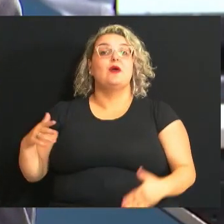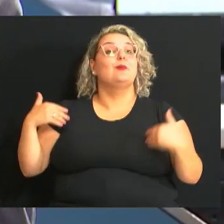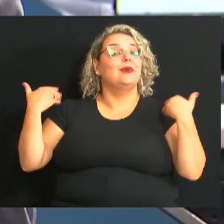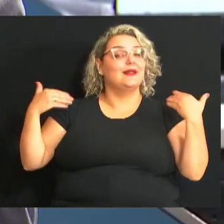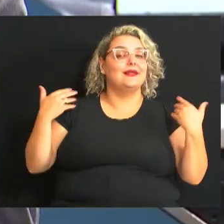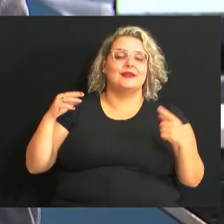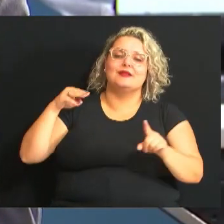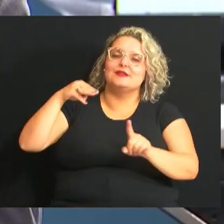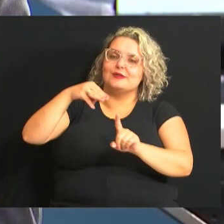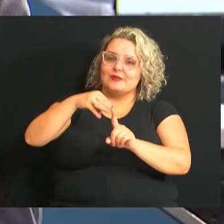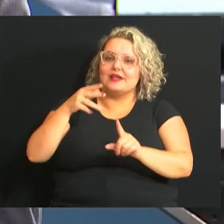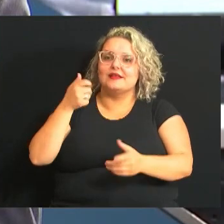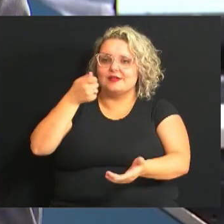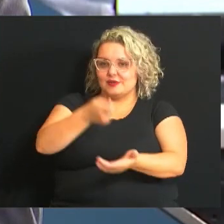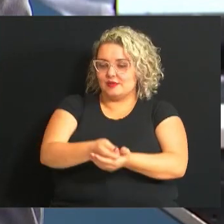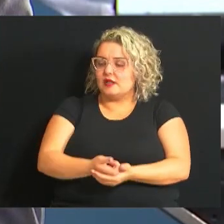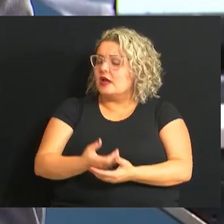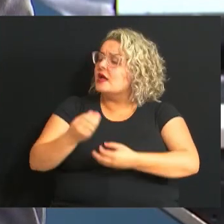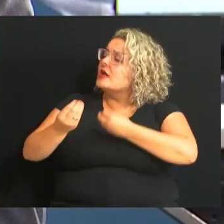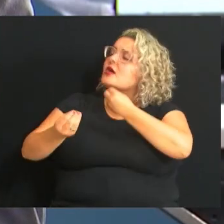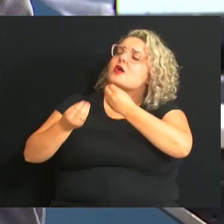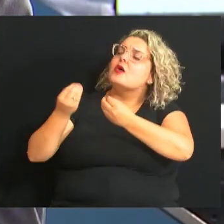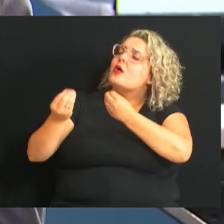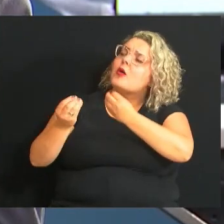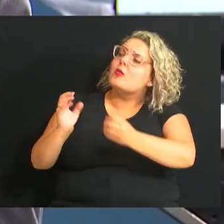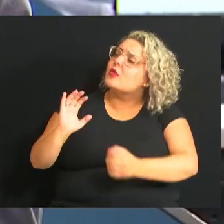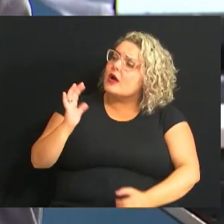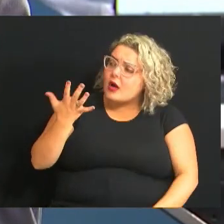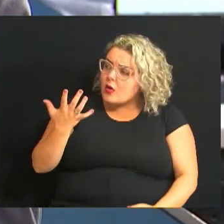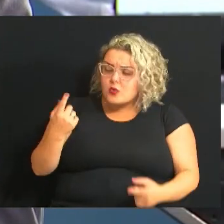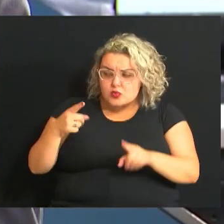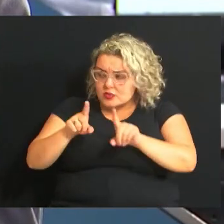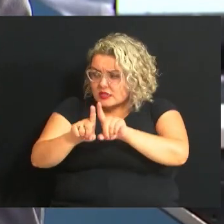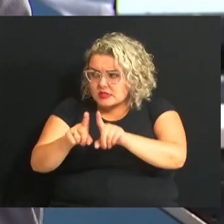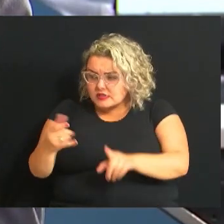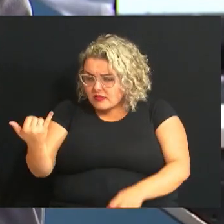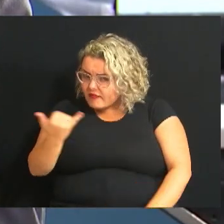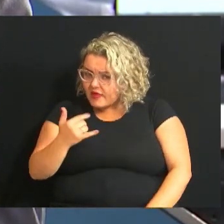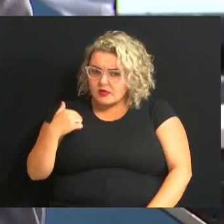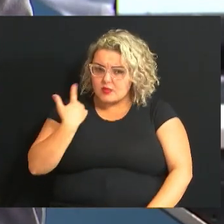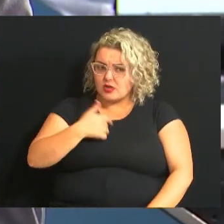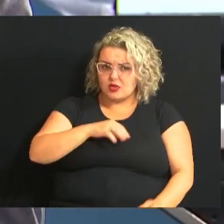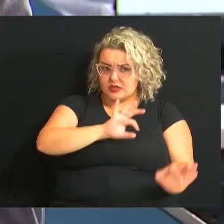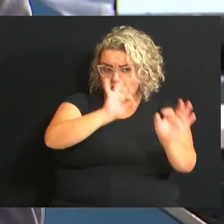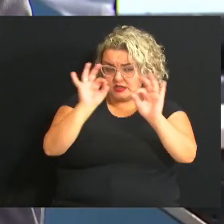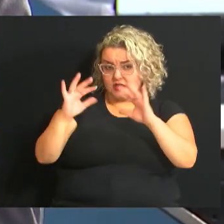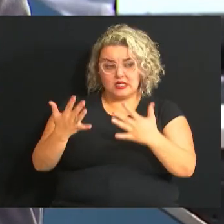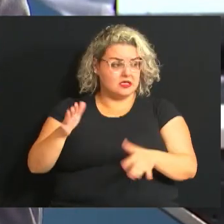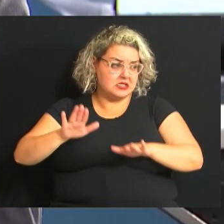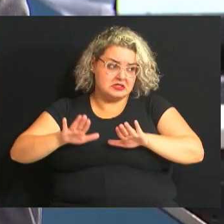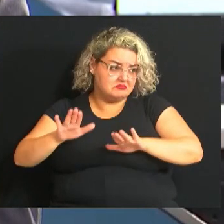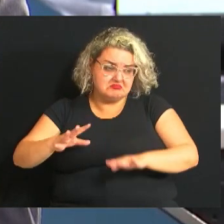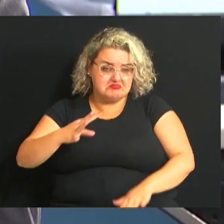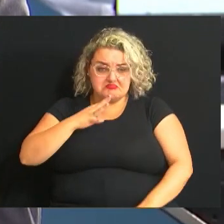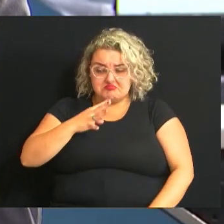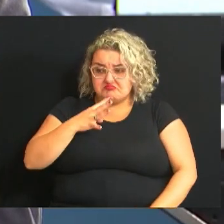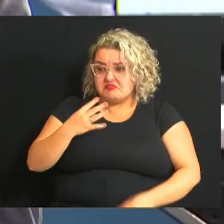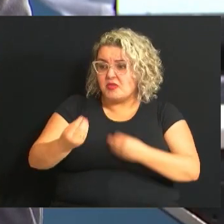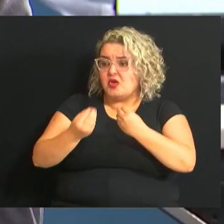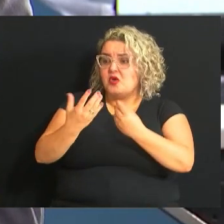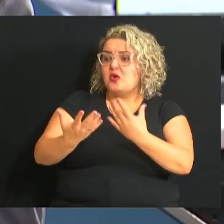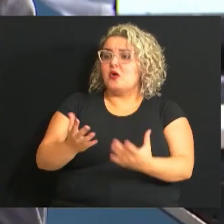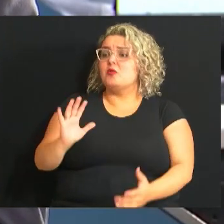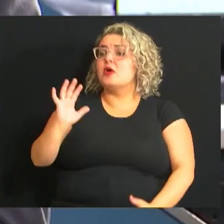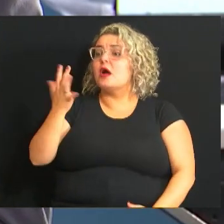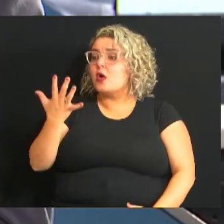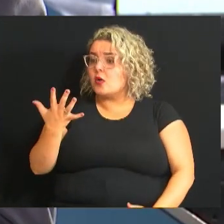Como que funciona essa parceria? Conta pra gente, pro pessoal que está assistindo, que talvez ainda não conheça, como funciona essa parceria com a